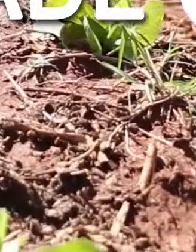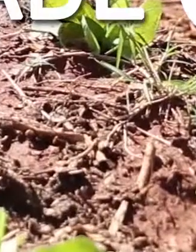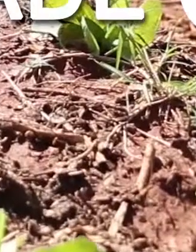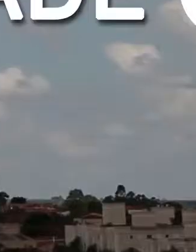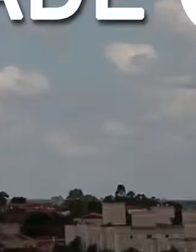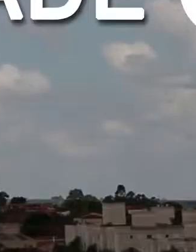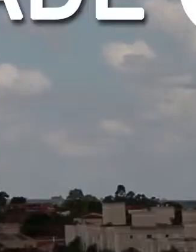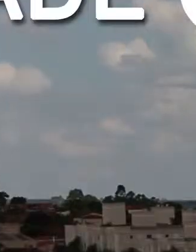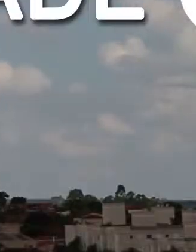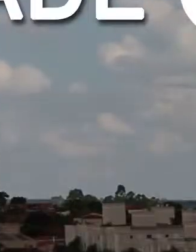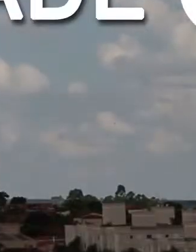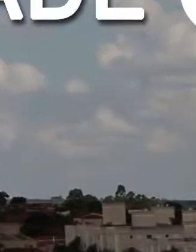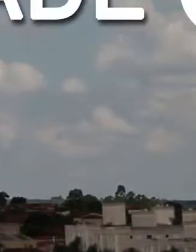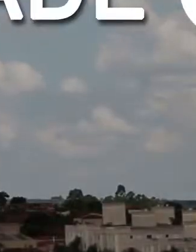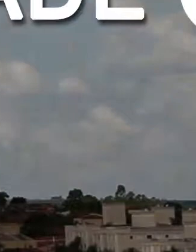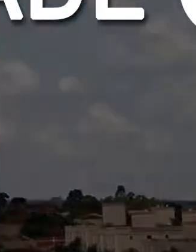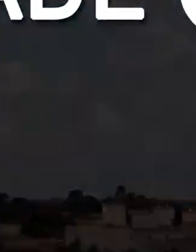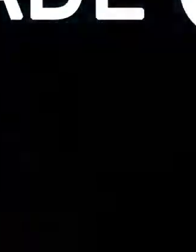Solidariedade.